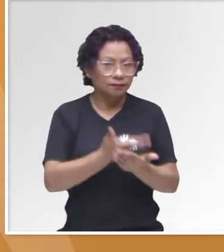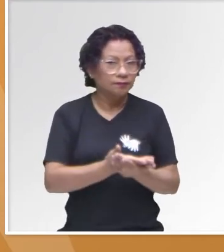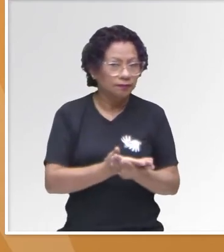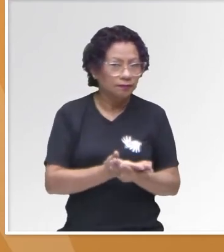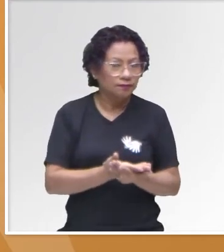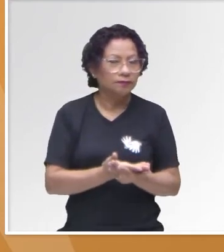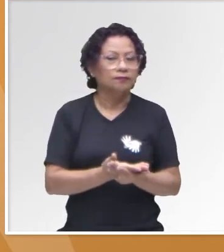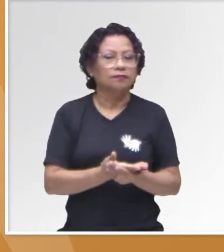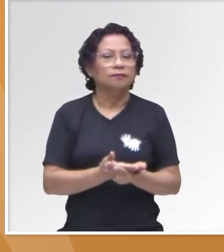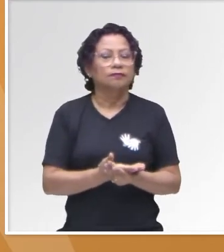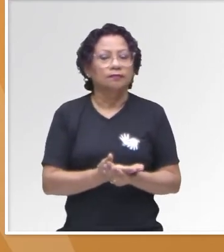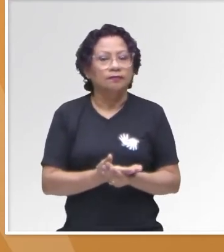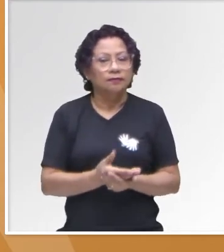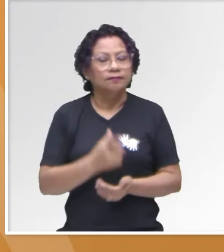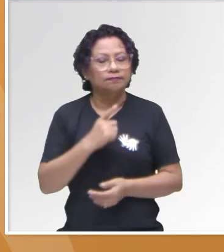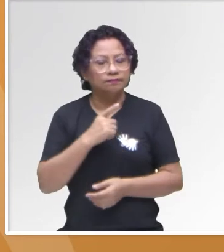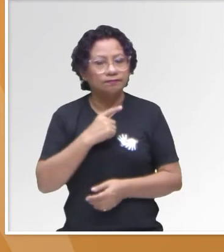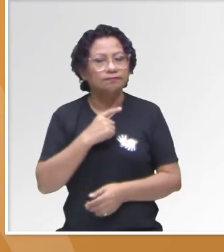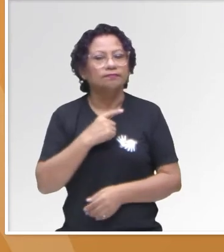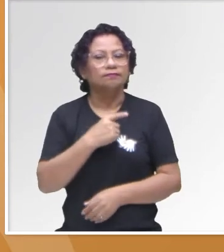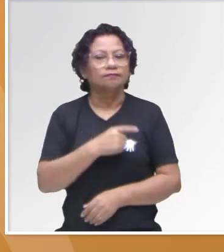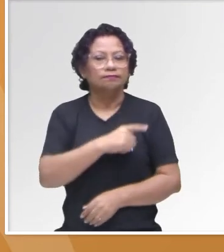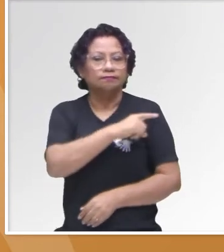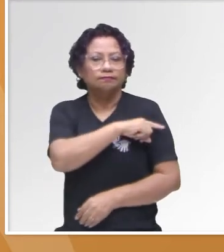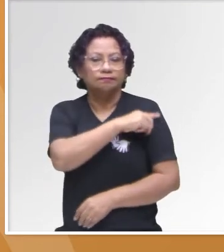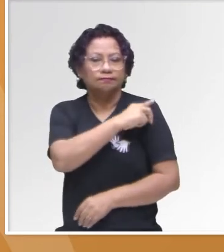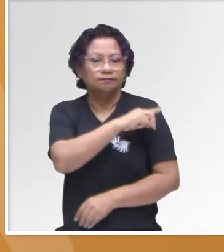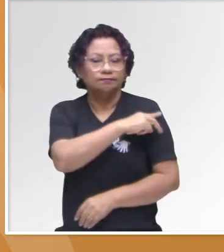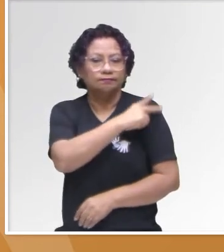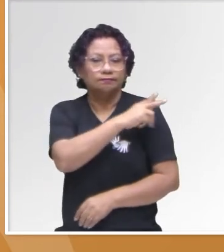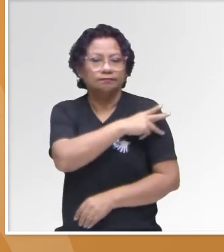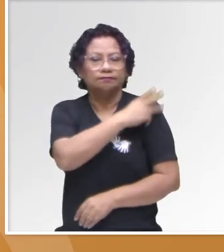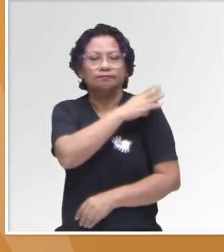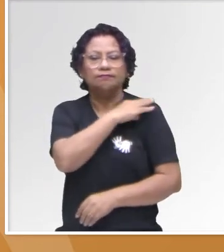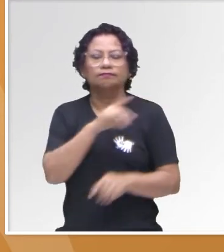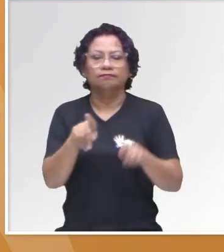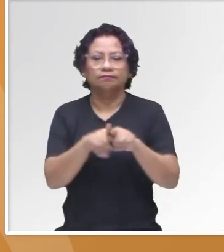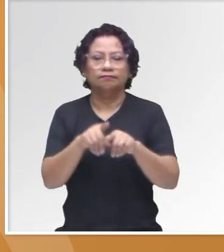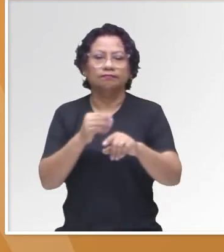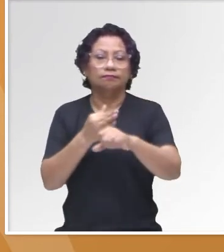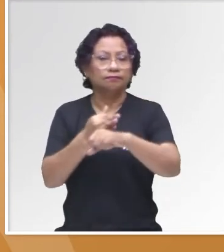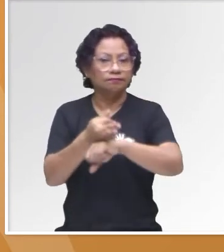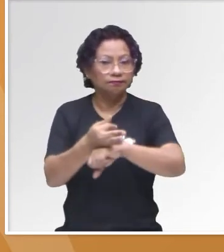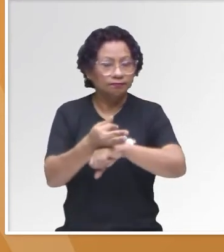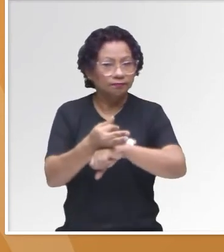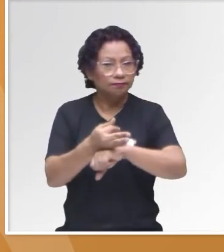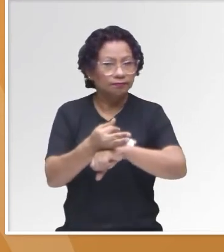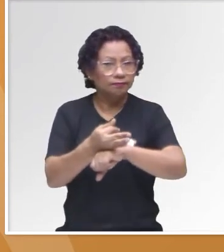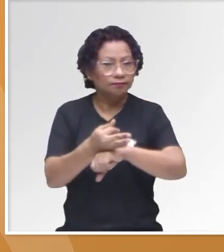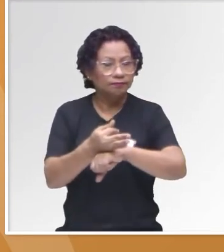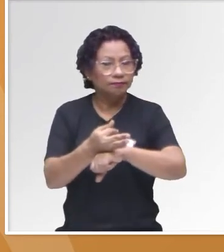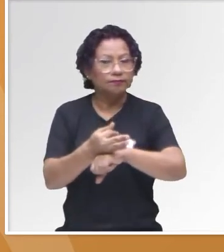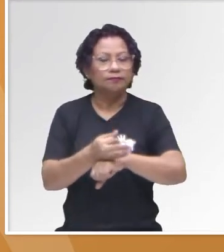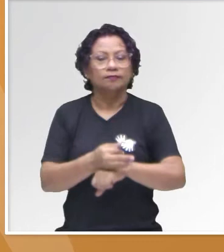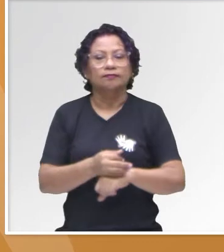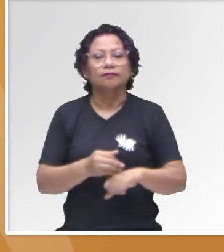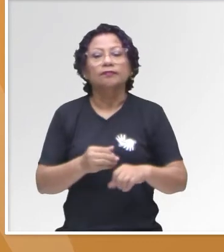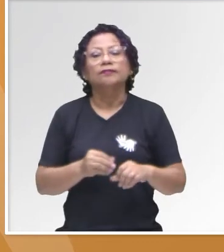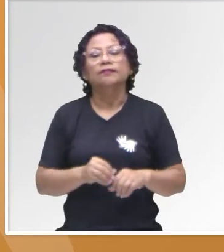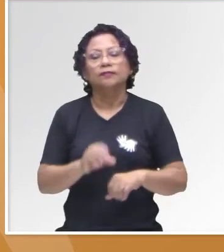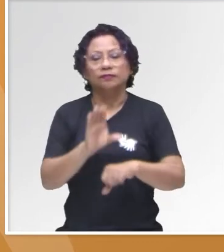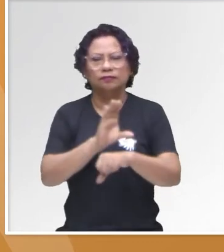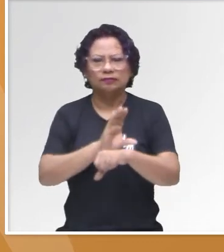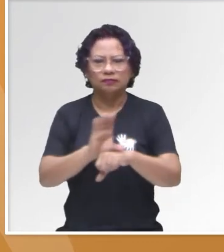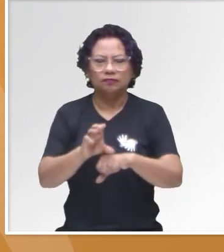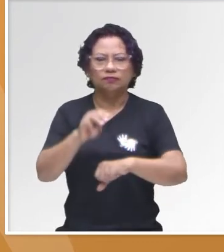ensino fundamental 1 e 2, ao ensino médio, às universidades, a cursos de pós-graduação,